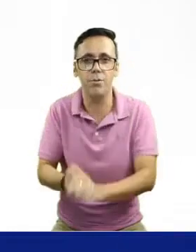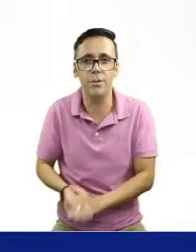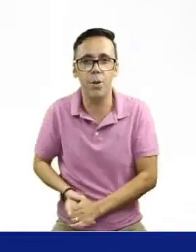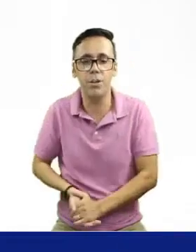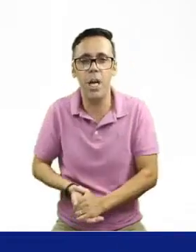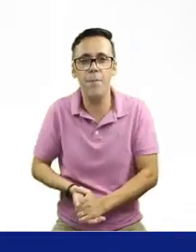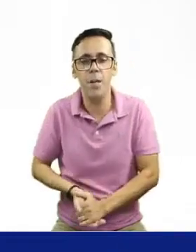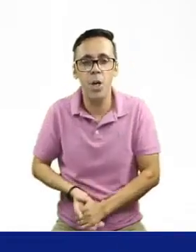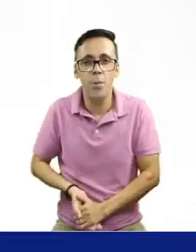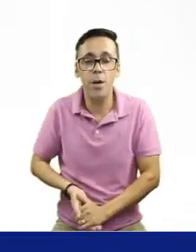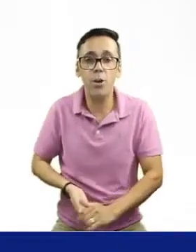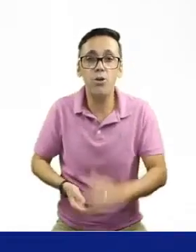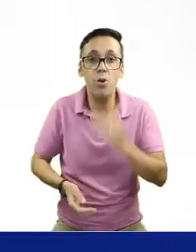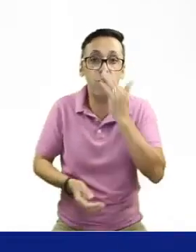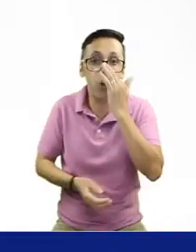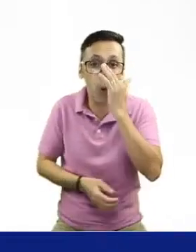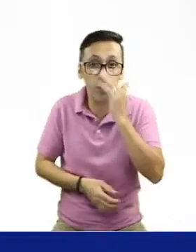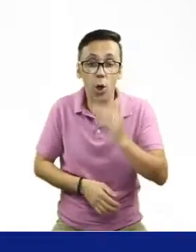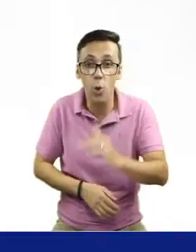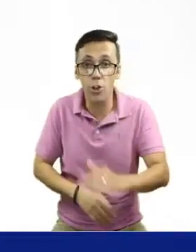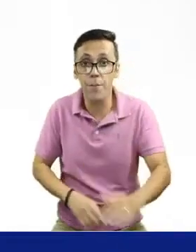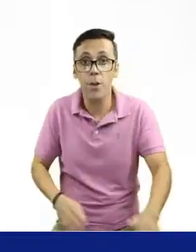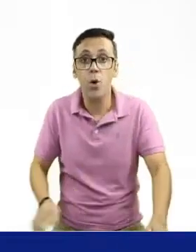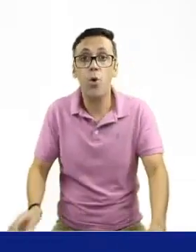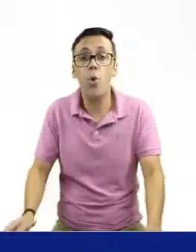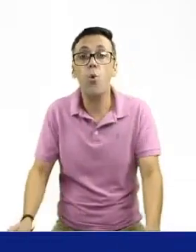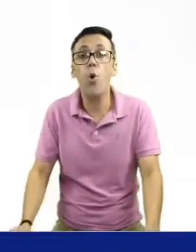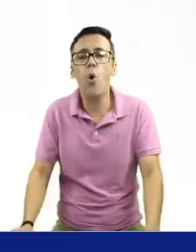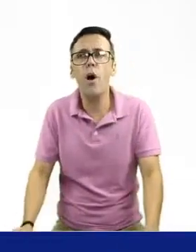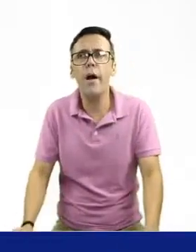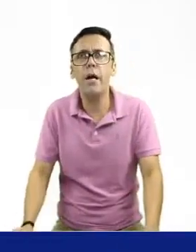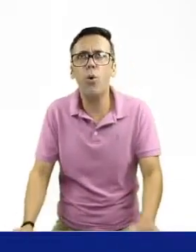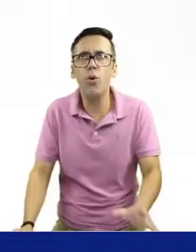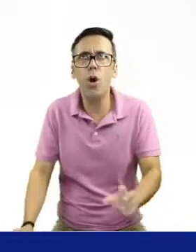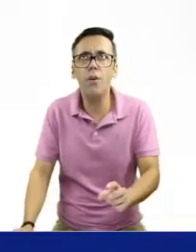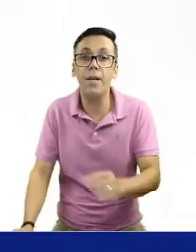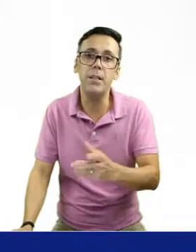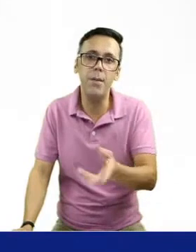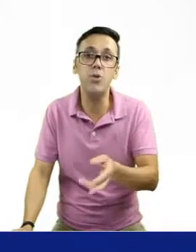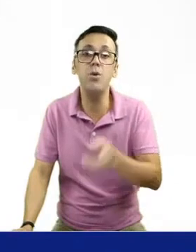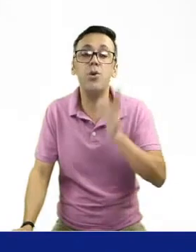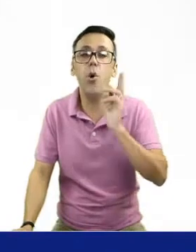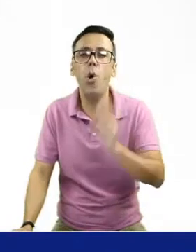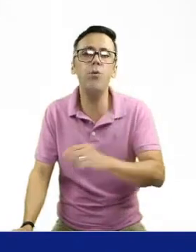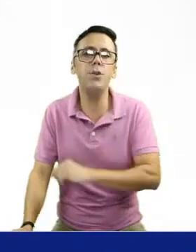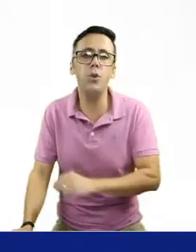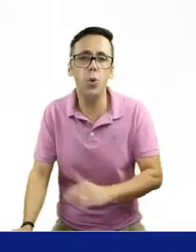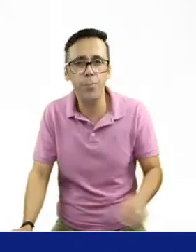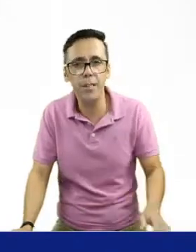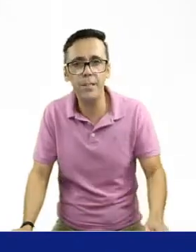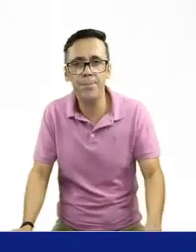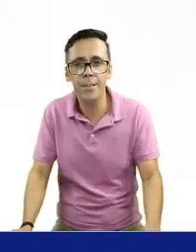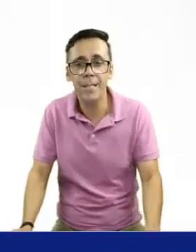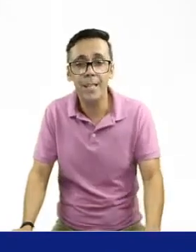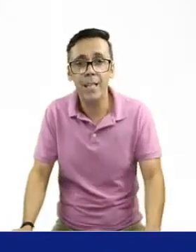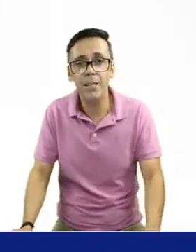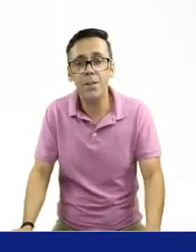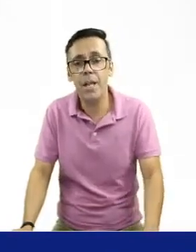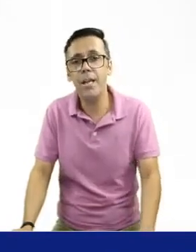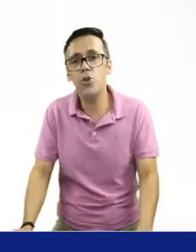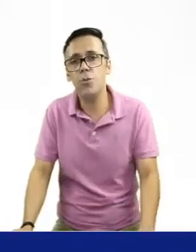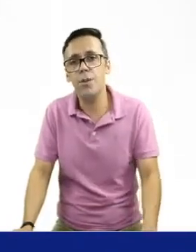liga nisso quem Belo Horizonte conta hoje com o nove até mais uns 11 uvas